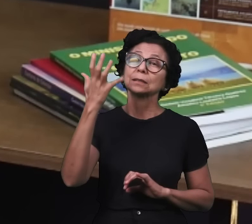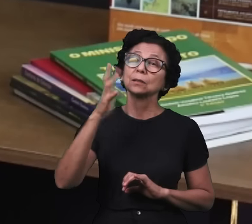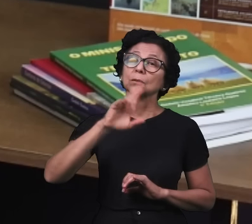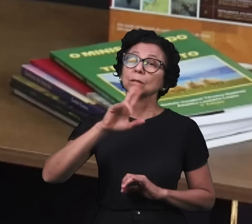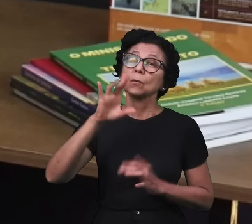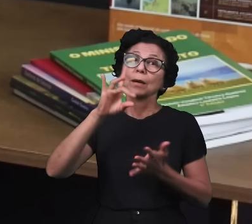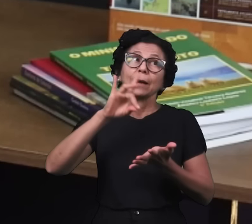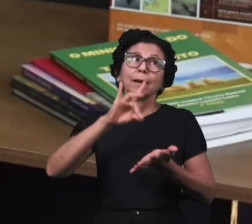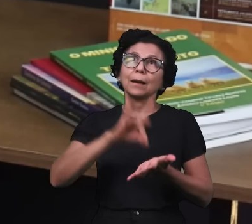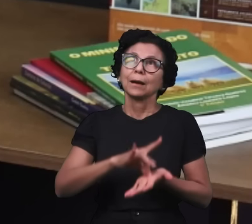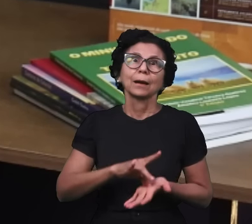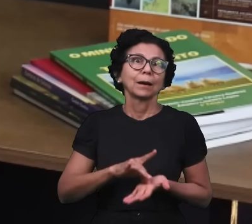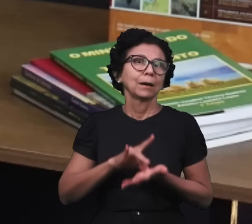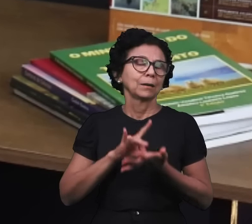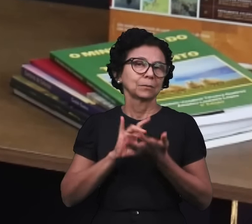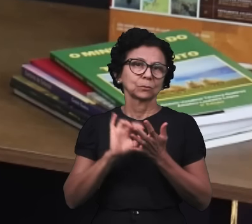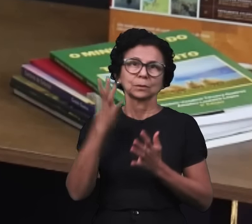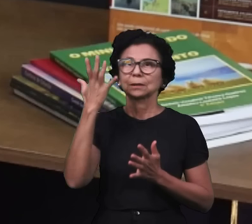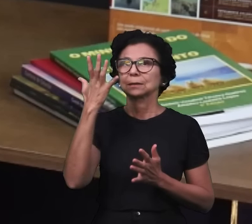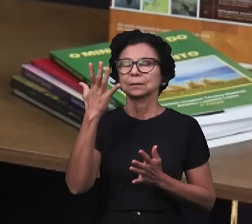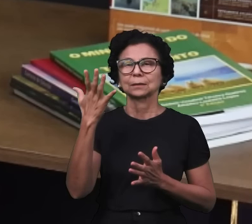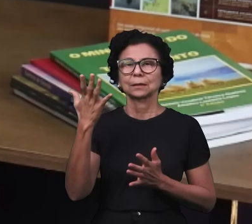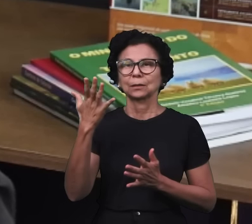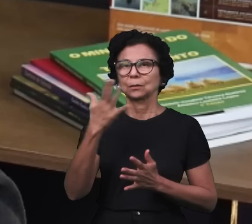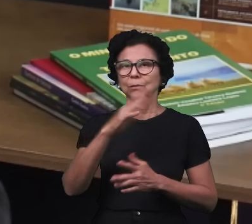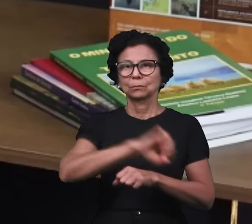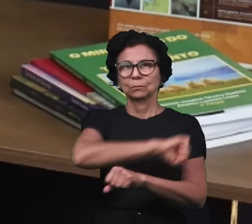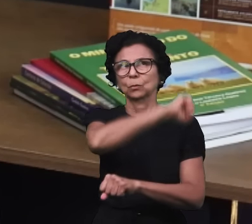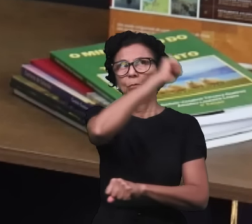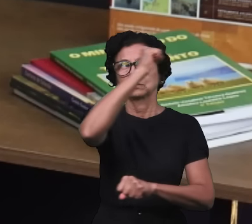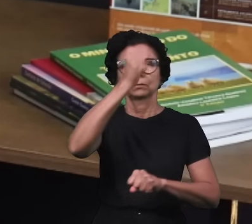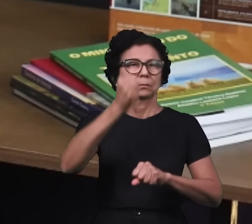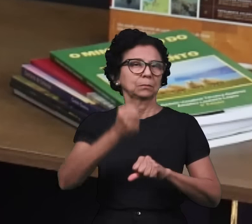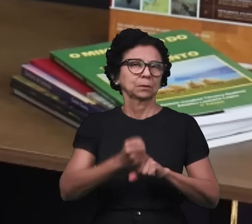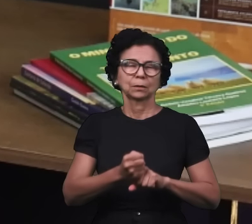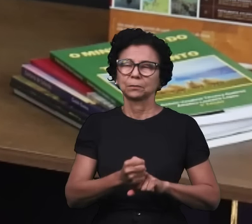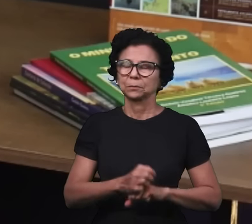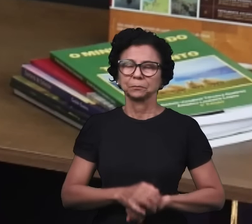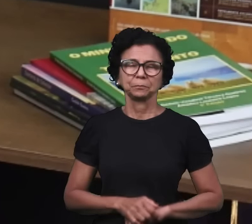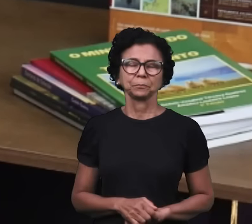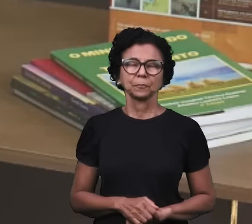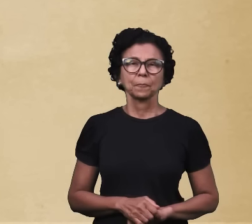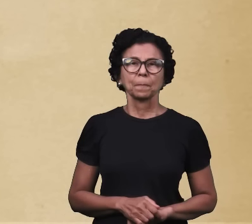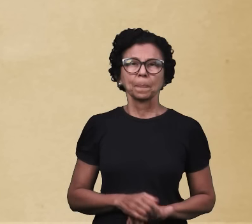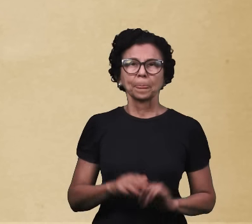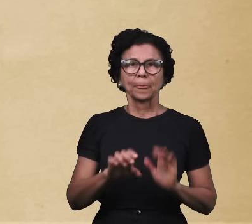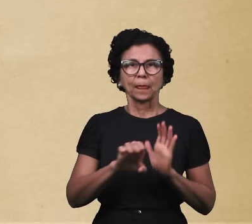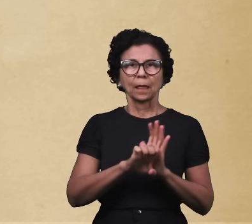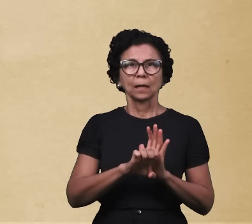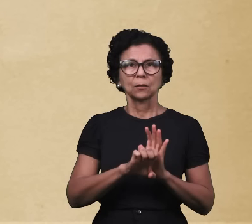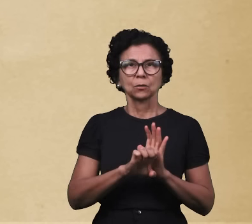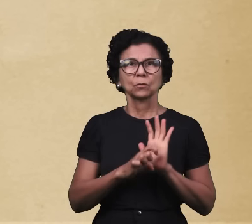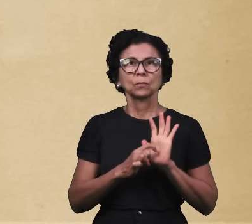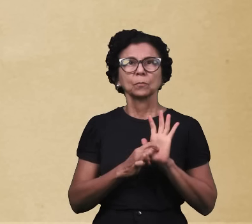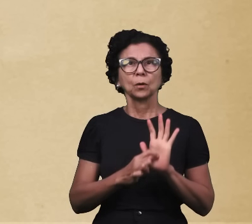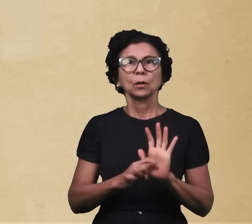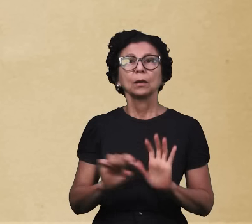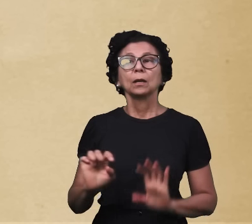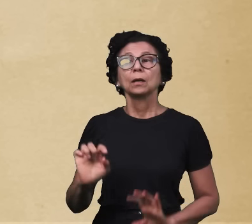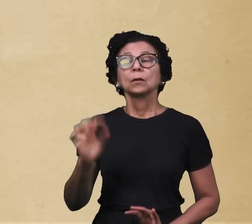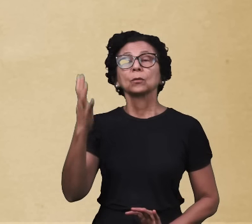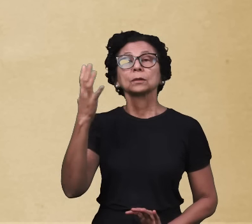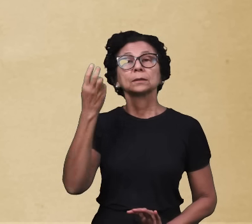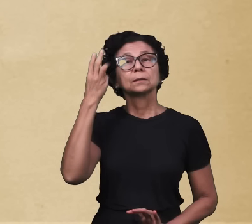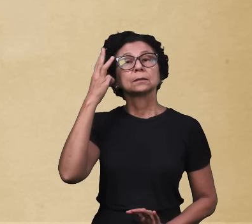possa relatar aquilo que aconteceu no Monte Sinai, porque o texto ele diz assim, em Êxodo 19:16, e aconteceu que ao